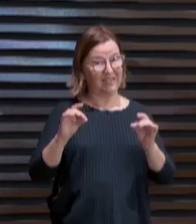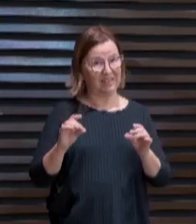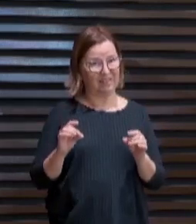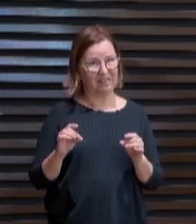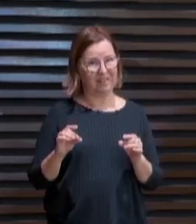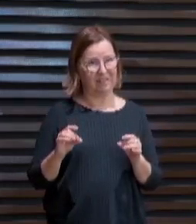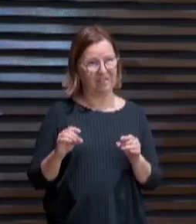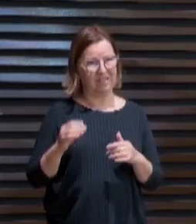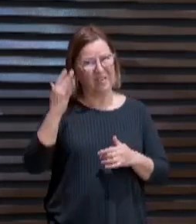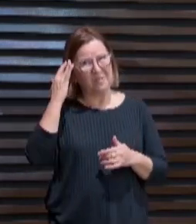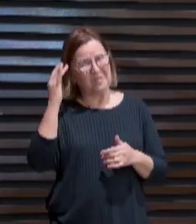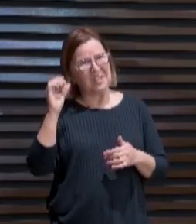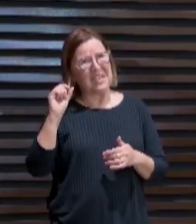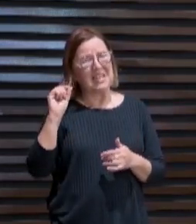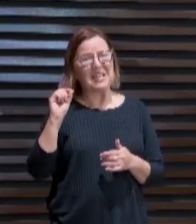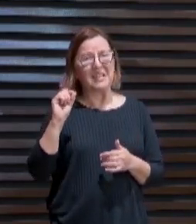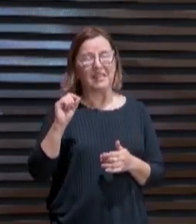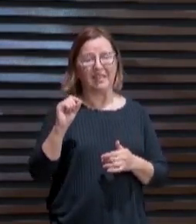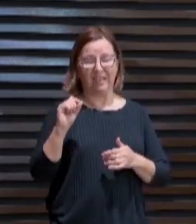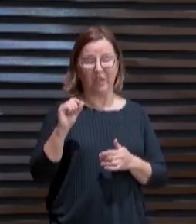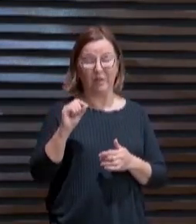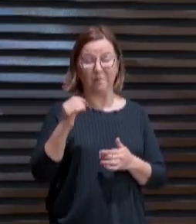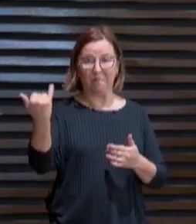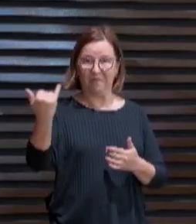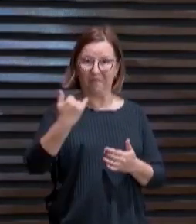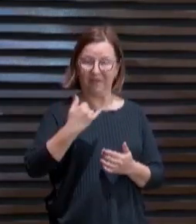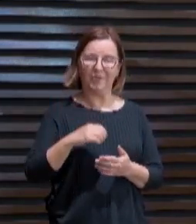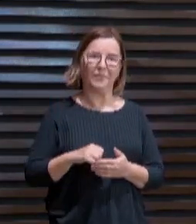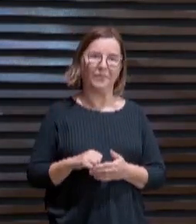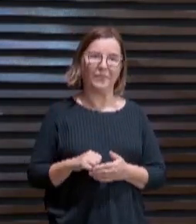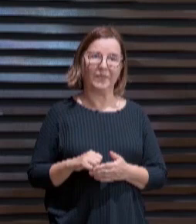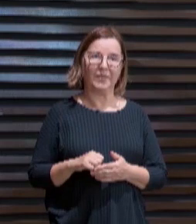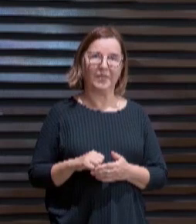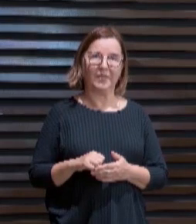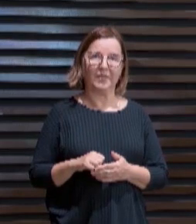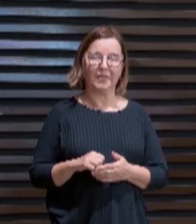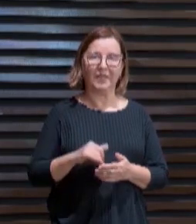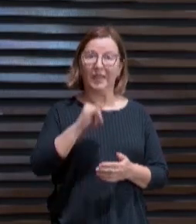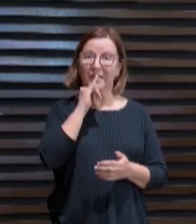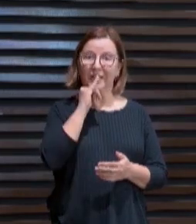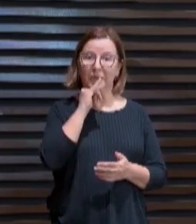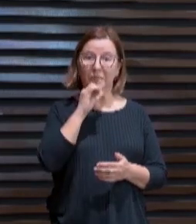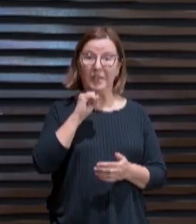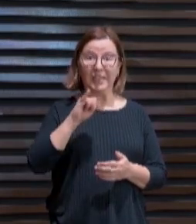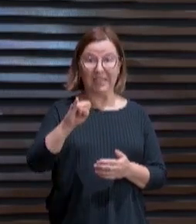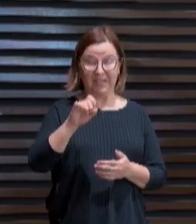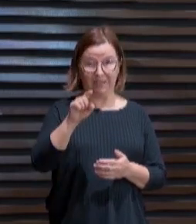o Márcio Mizubuchi, não me lembro, mas ele disse assim que se você, por exemplo, você vai num